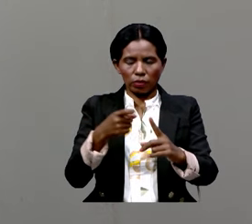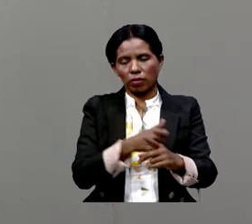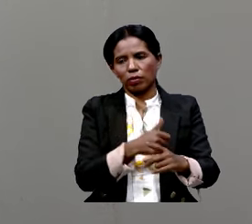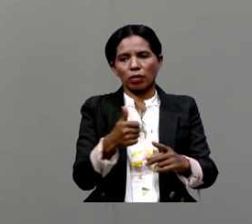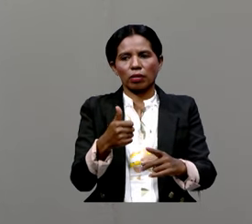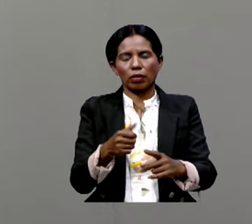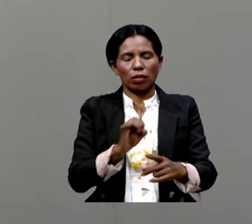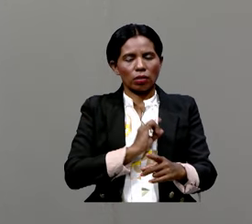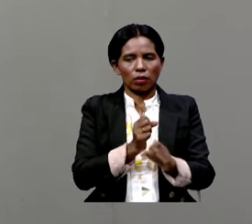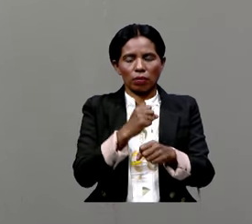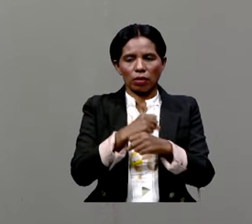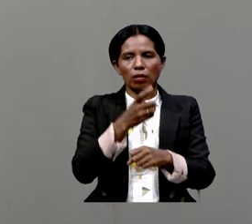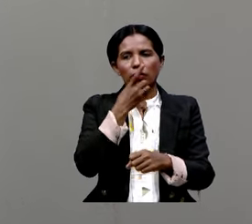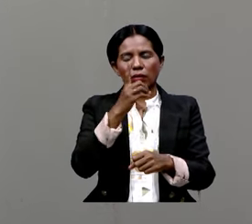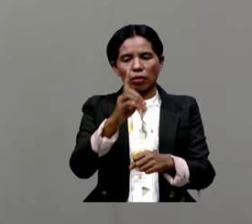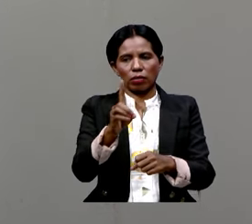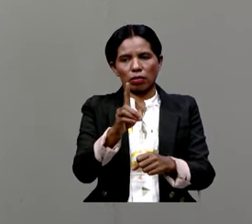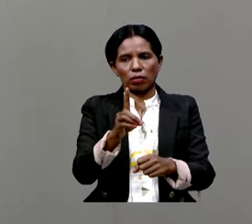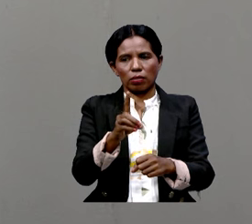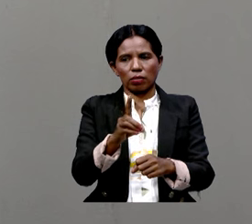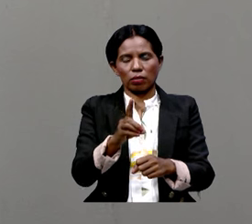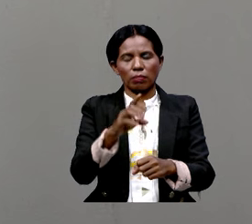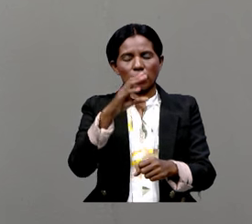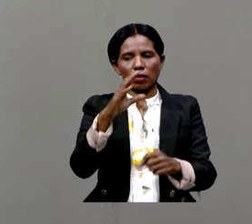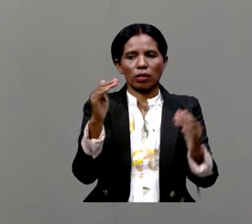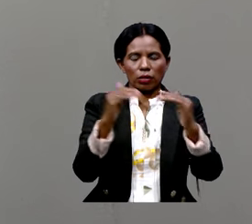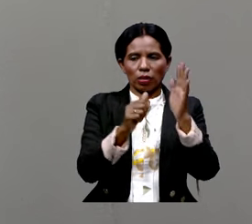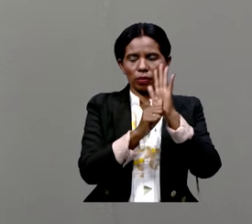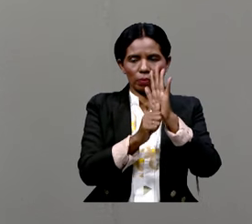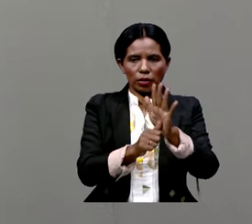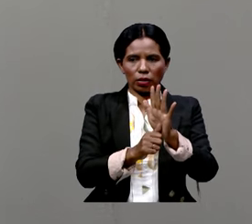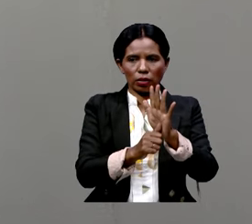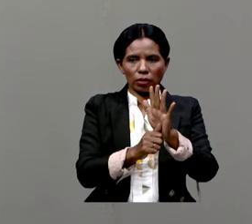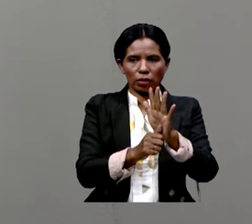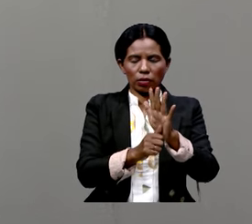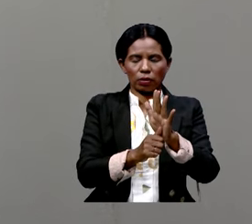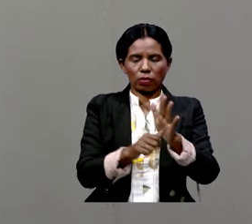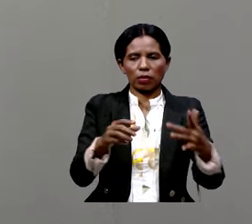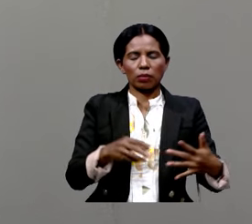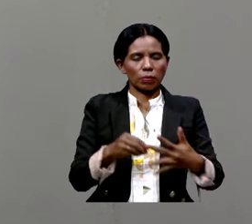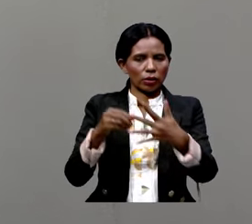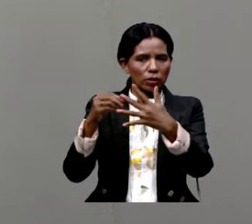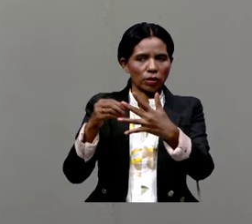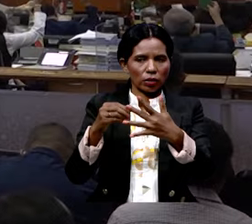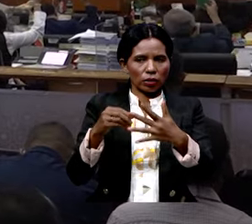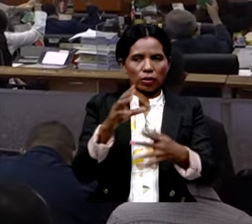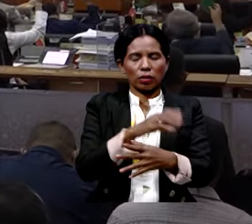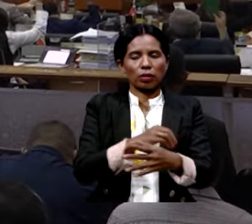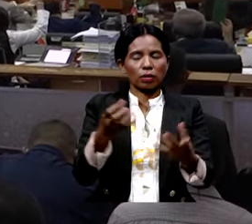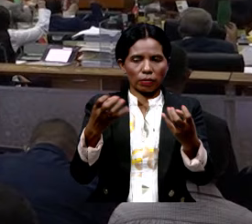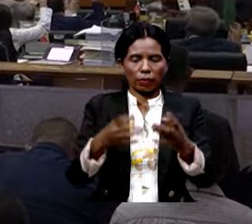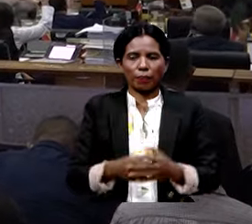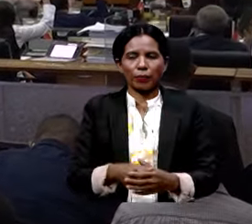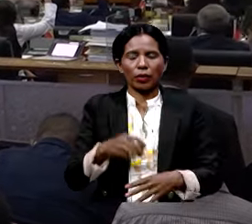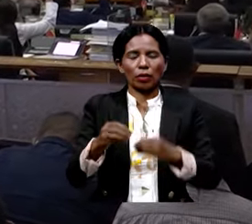Saida Magnaula Bel Halo, declaração antecipada do cenário atual apresenta candidato único ou candidato mais de um. Quando a